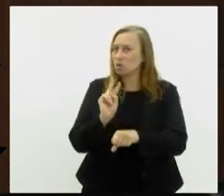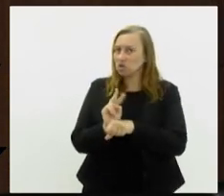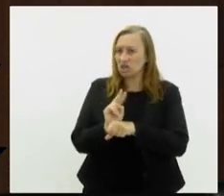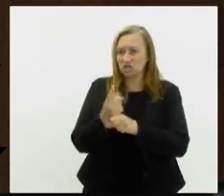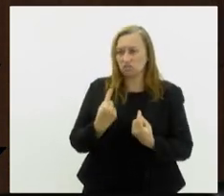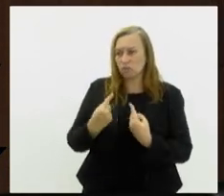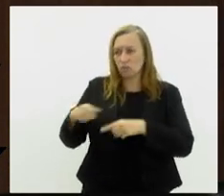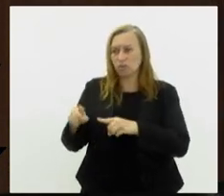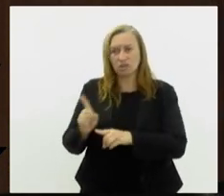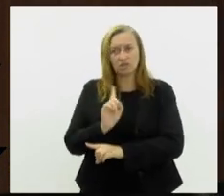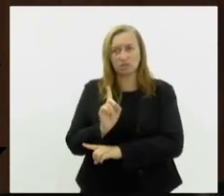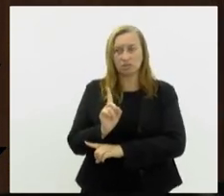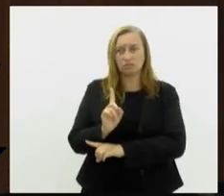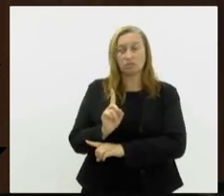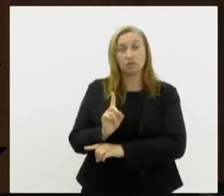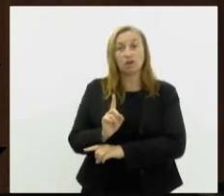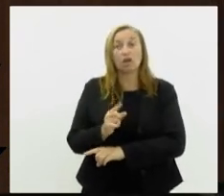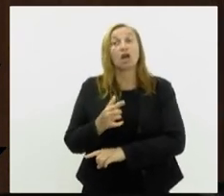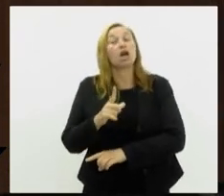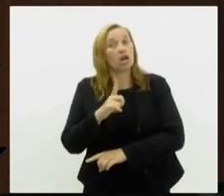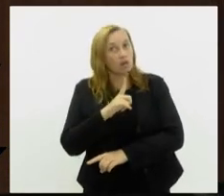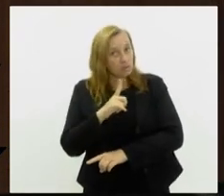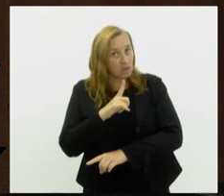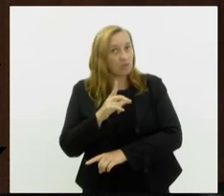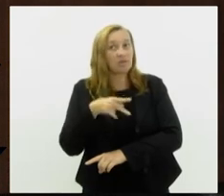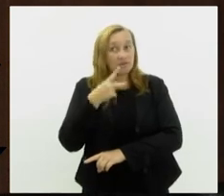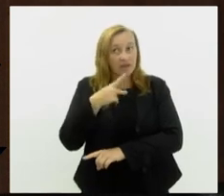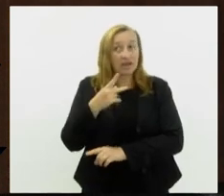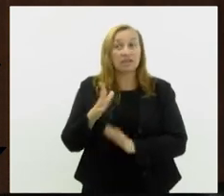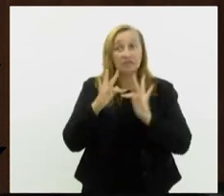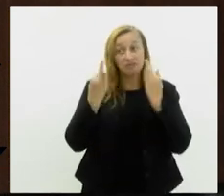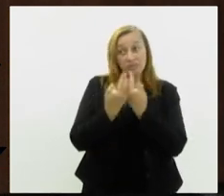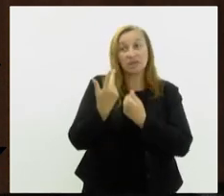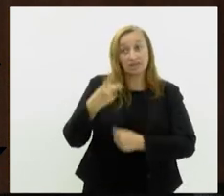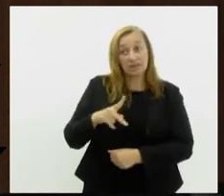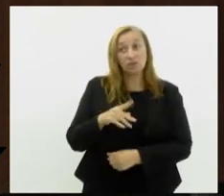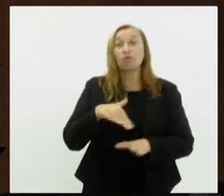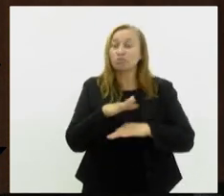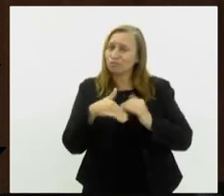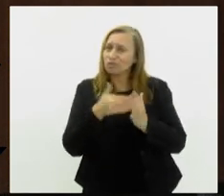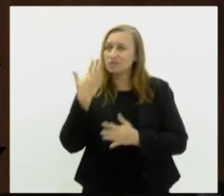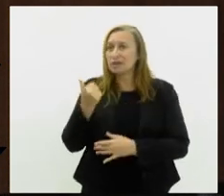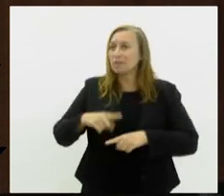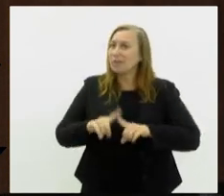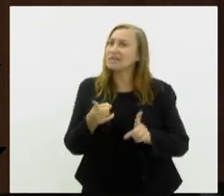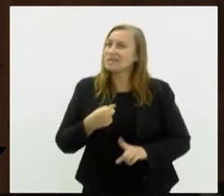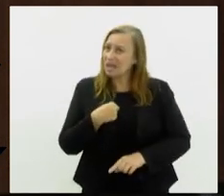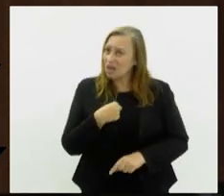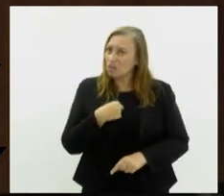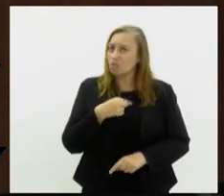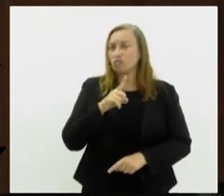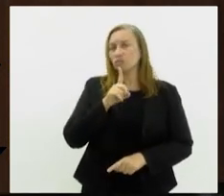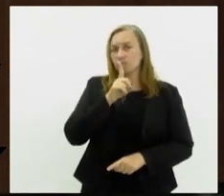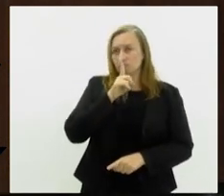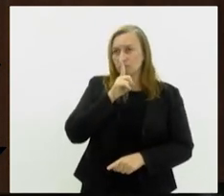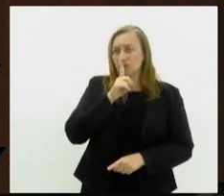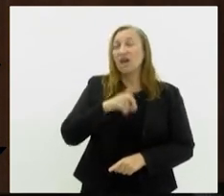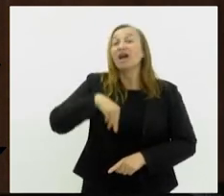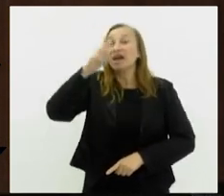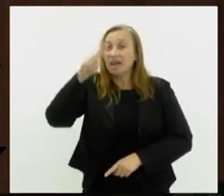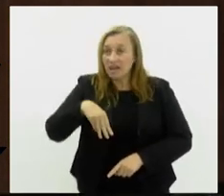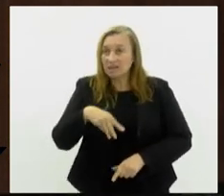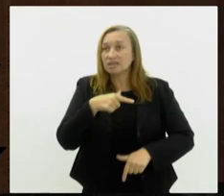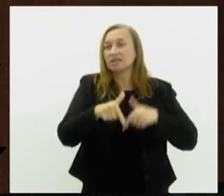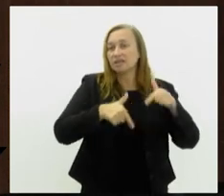filho, porque, convenhamos, eu tenho muito para dizer da família dele, como todo mundo sabe. Mas eu vou deixar com quem trabalha com a lei, faça